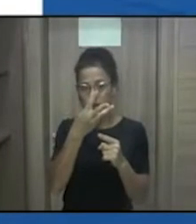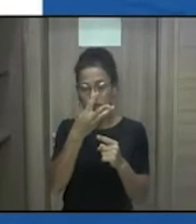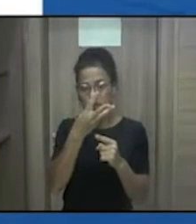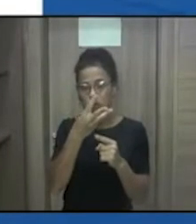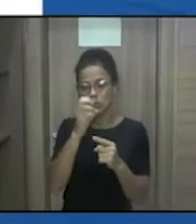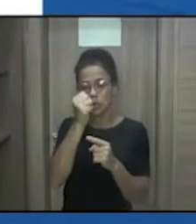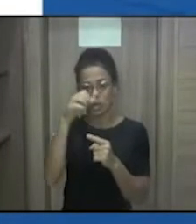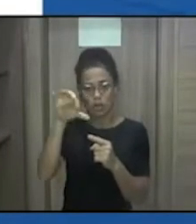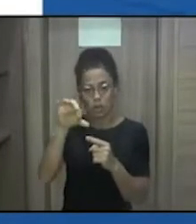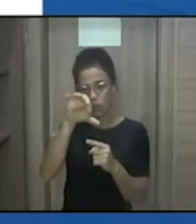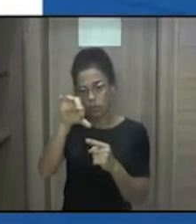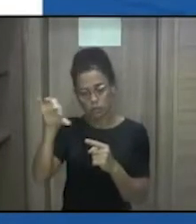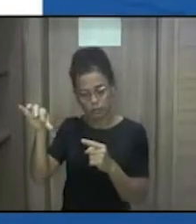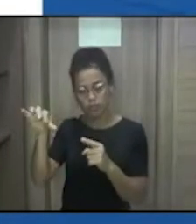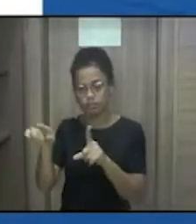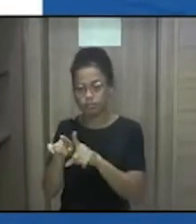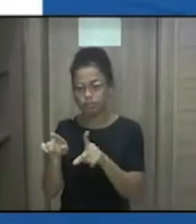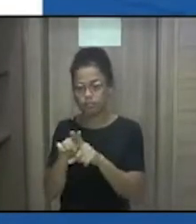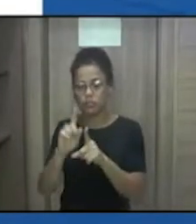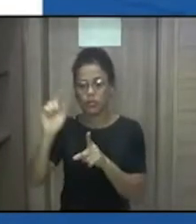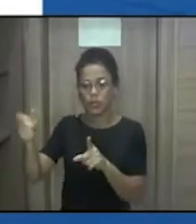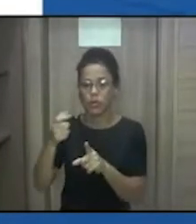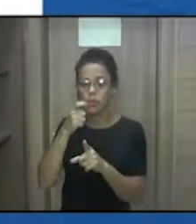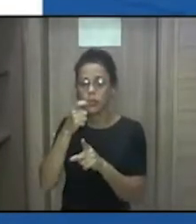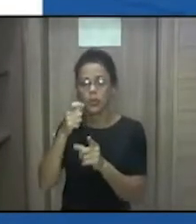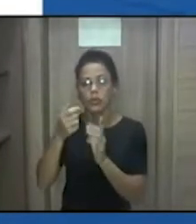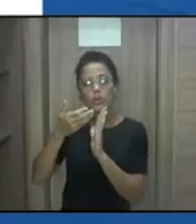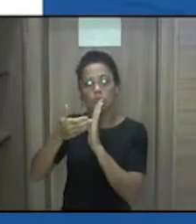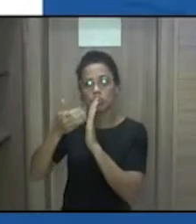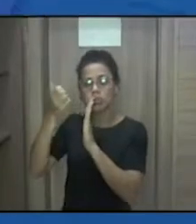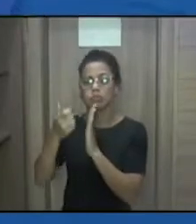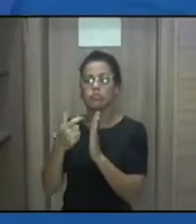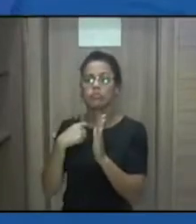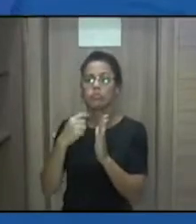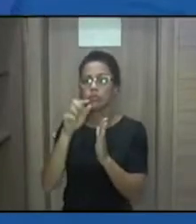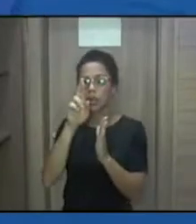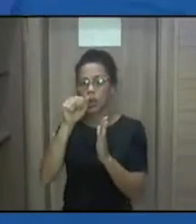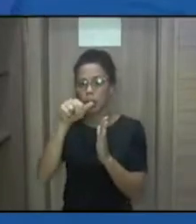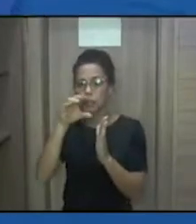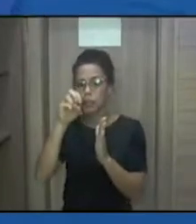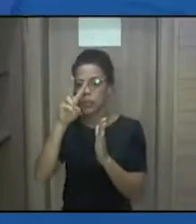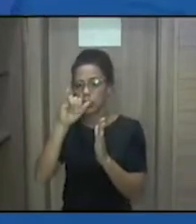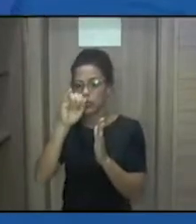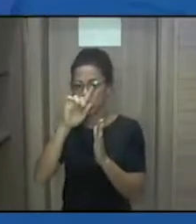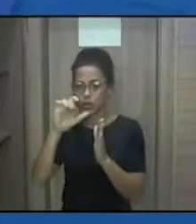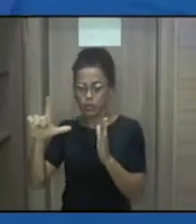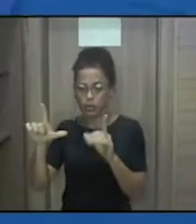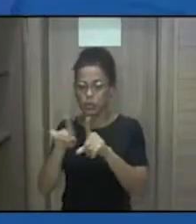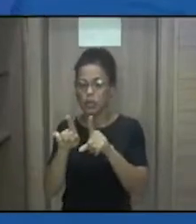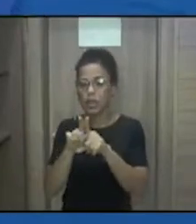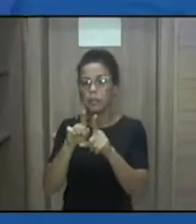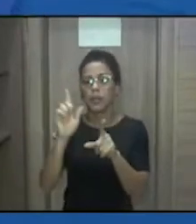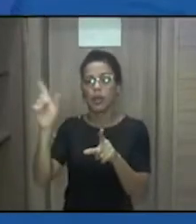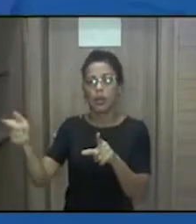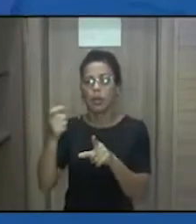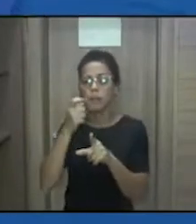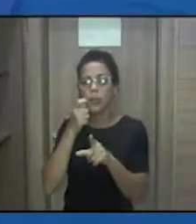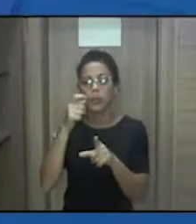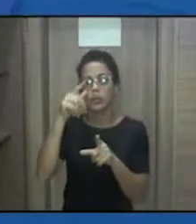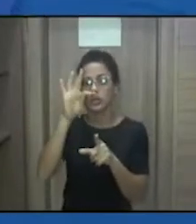359,89, para a prótese parcial removível de R$ 393,50 e para as próteses fixas unitárias